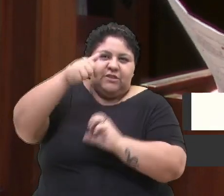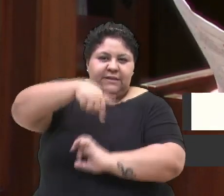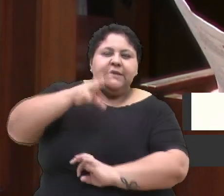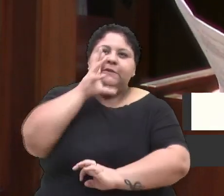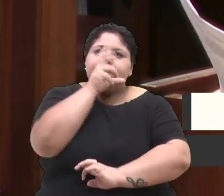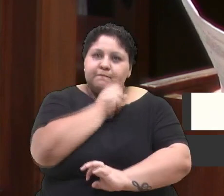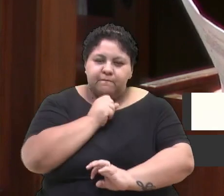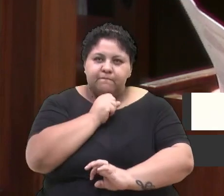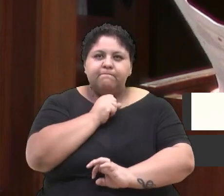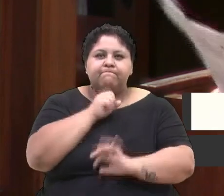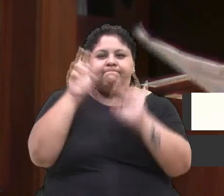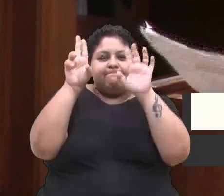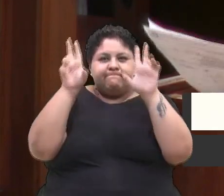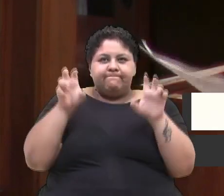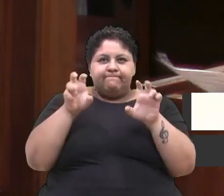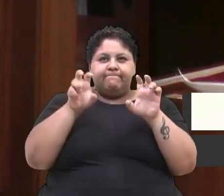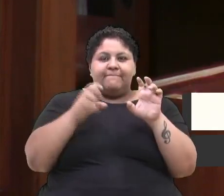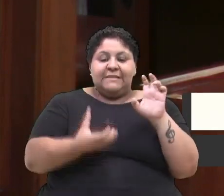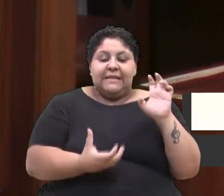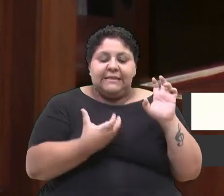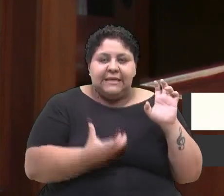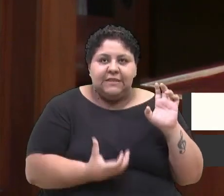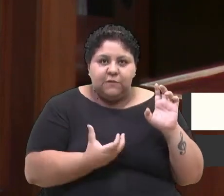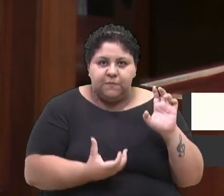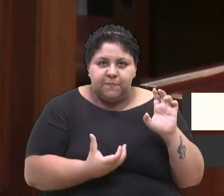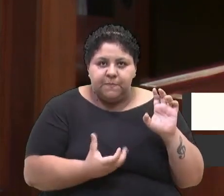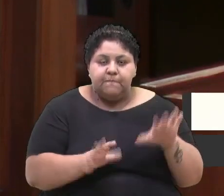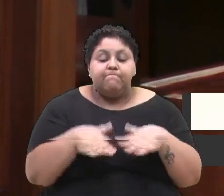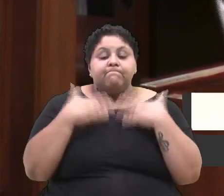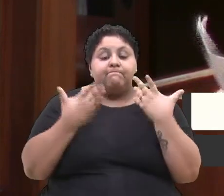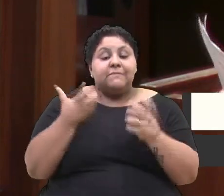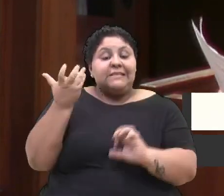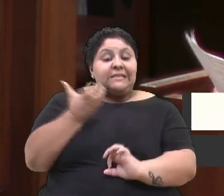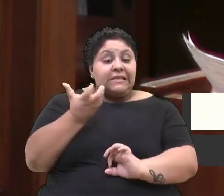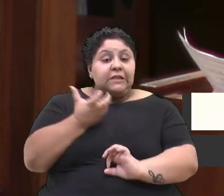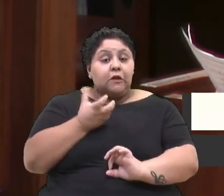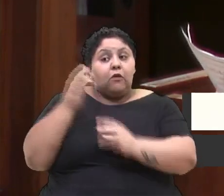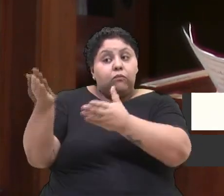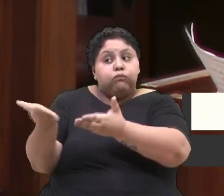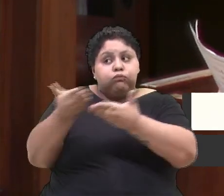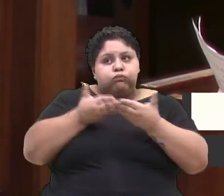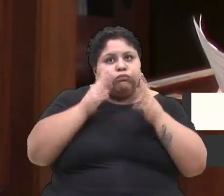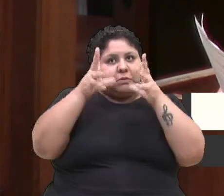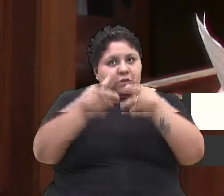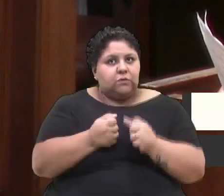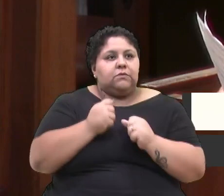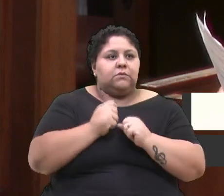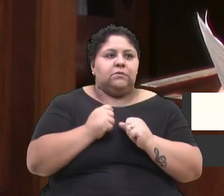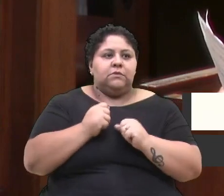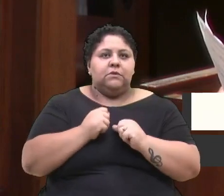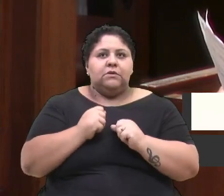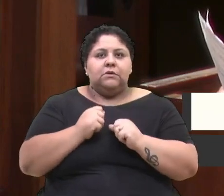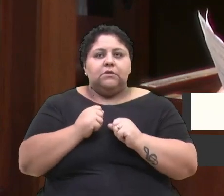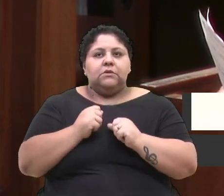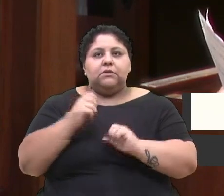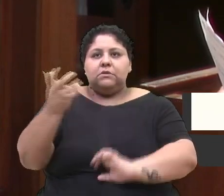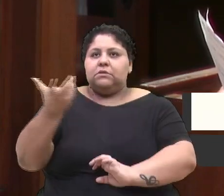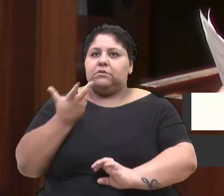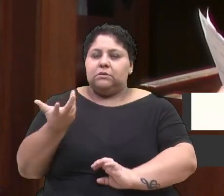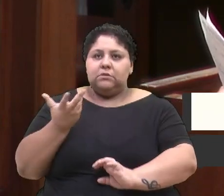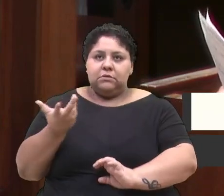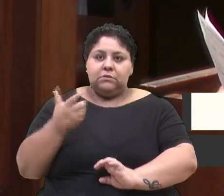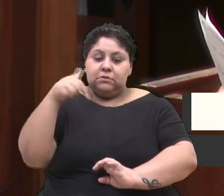com o tema natalino. Então eu quero deixar um convite para todos, quem quiser,